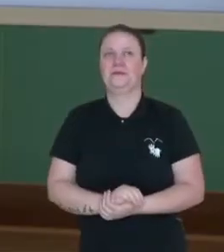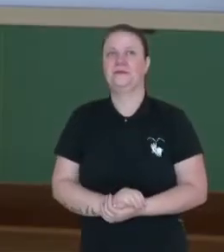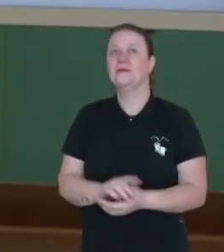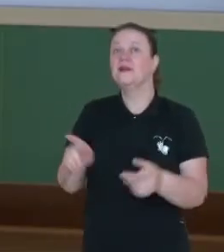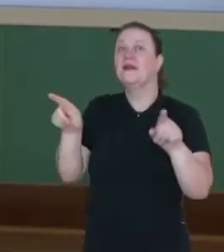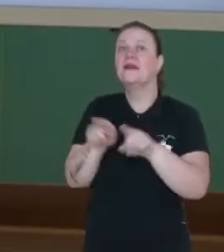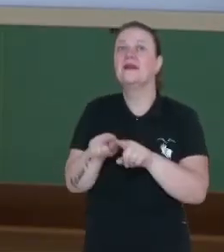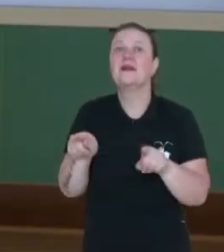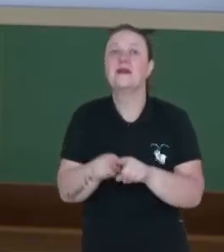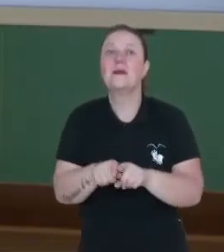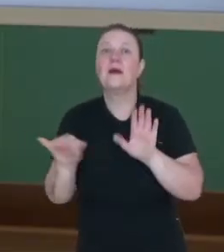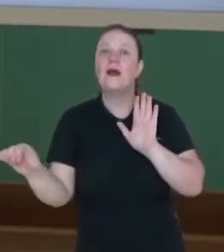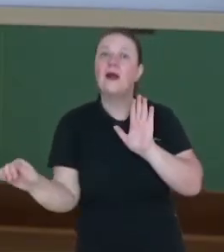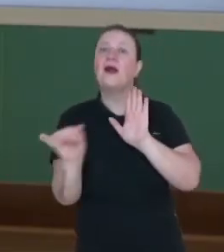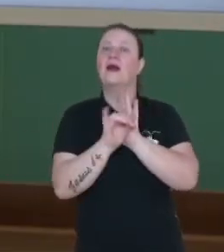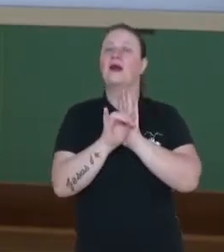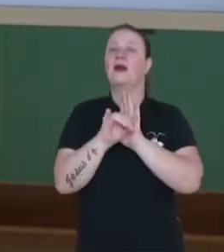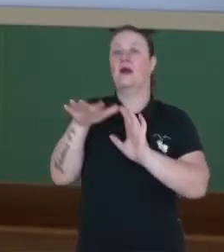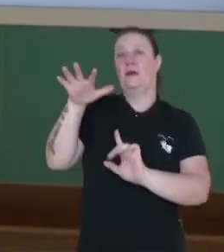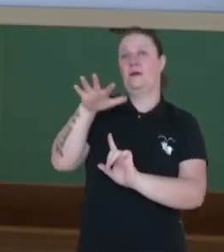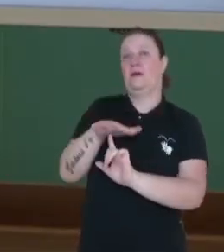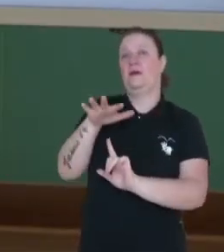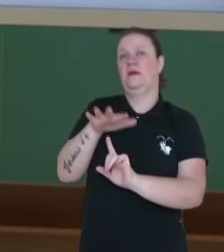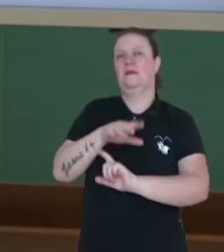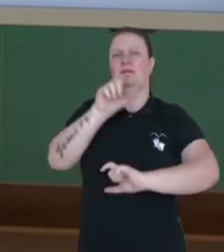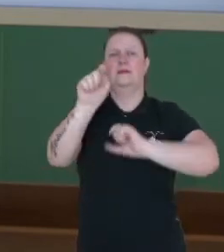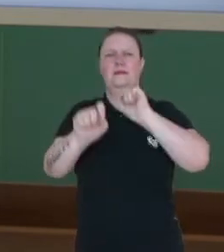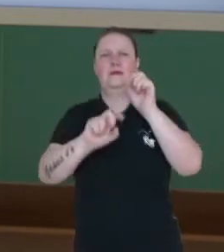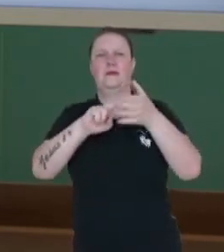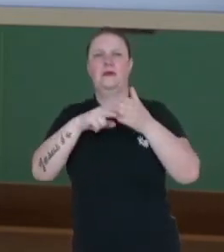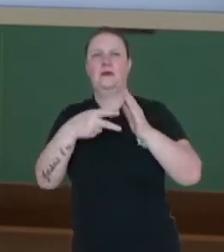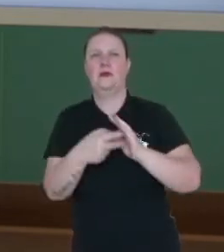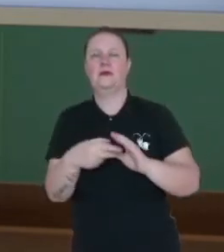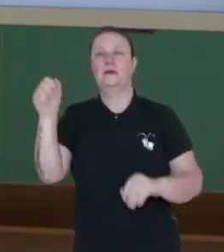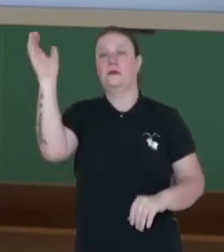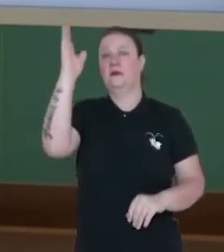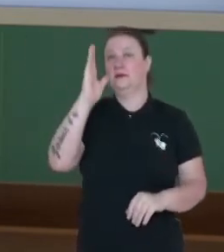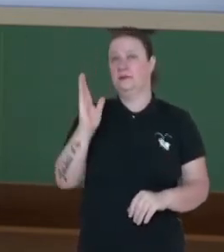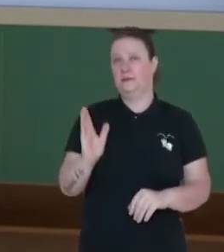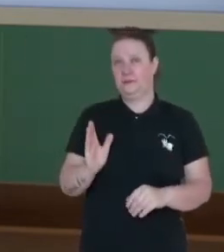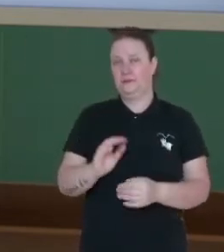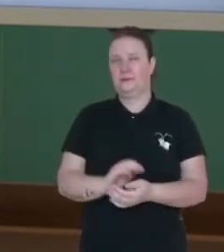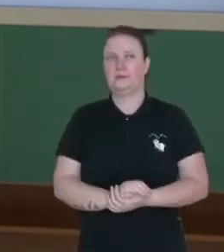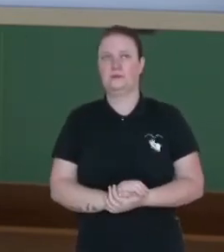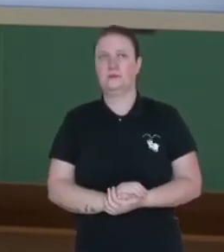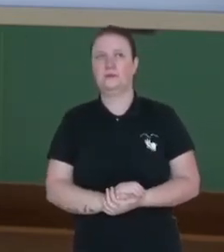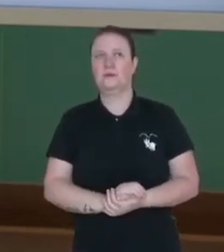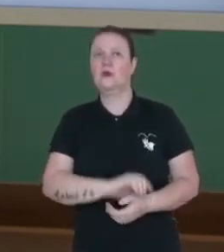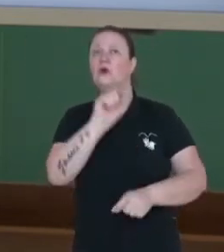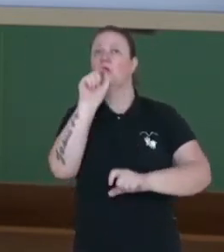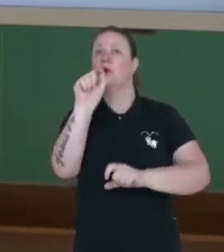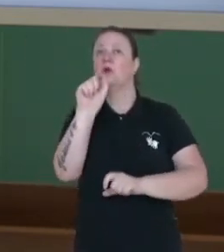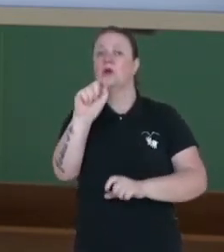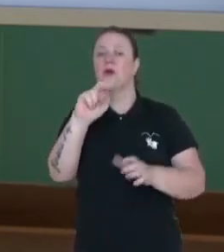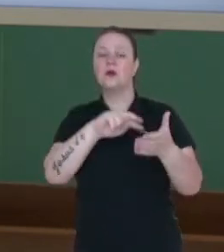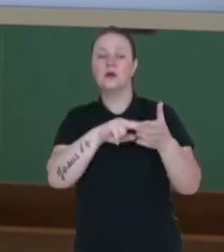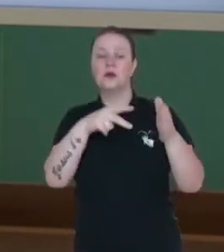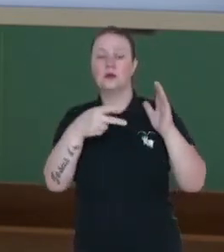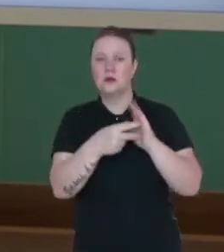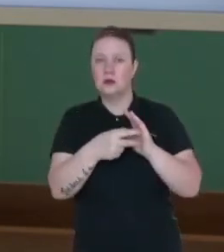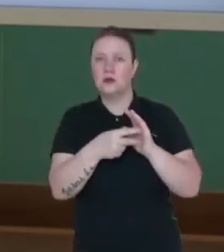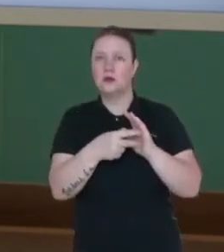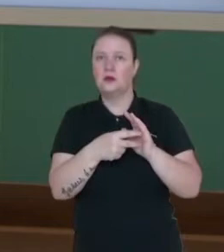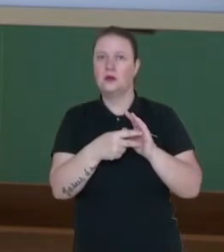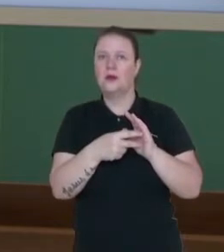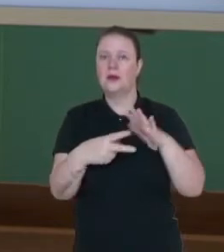nós conversamos, né, sobre o que é ser brasileiro, a pergunta é, né, e o que é ser paranaense, né? Então,